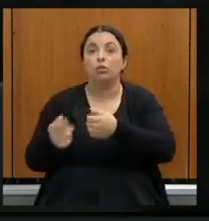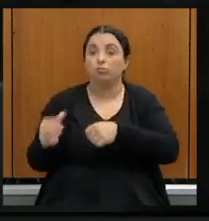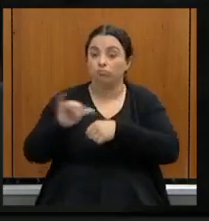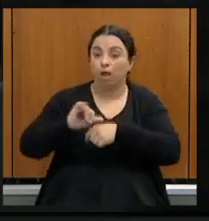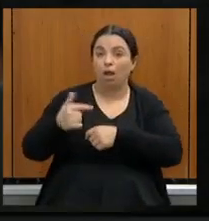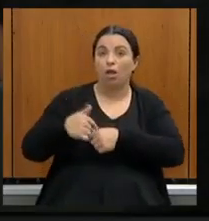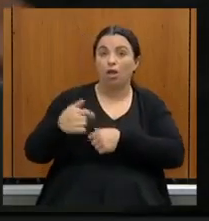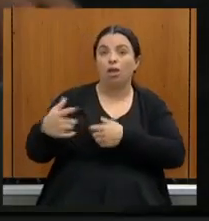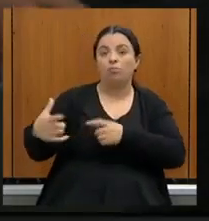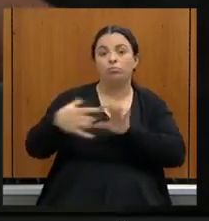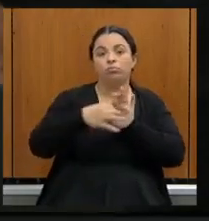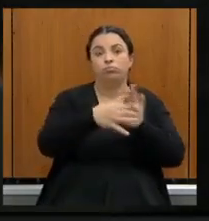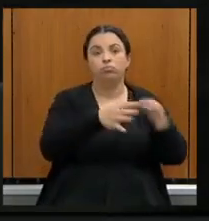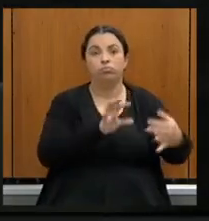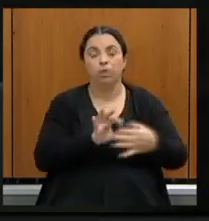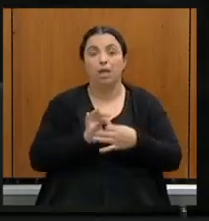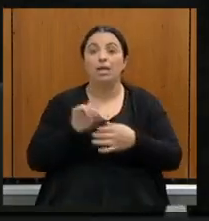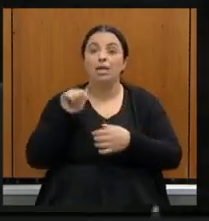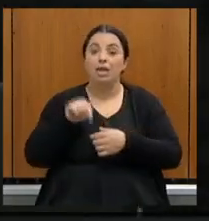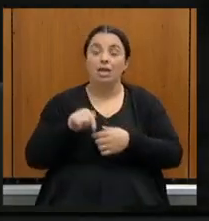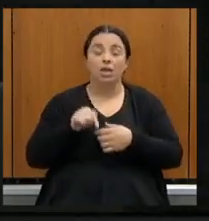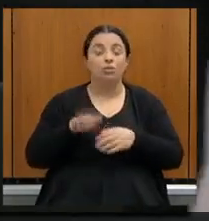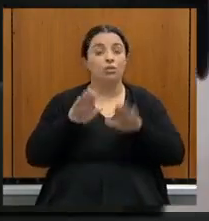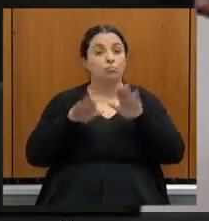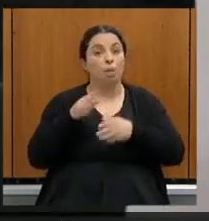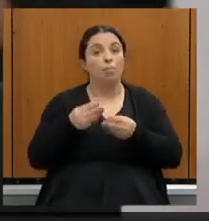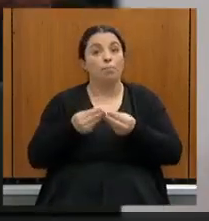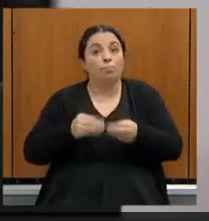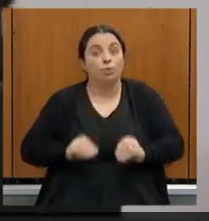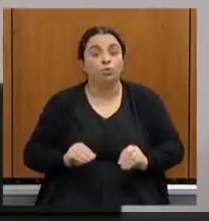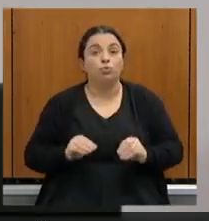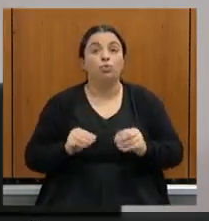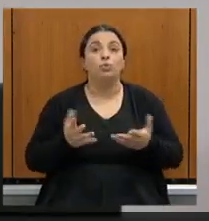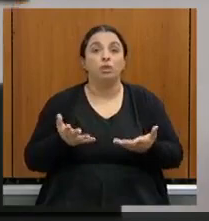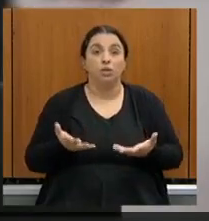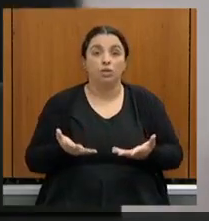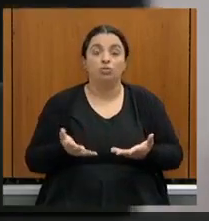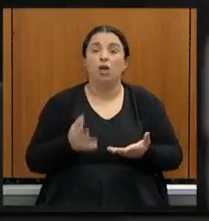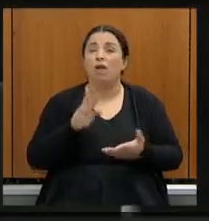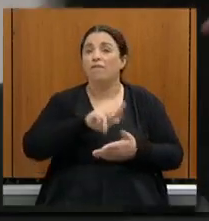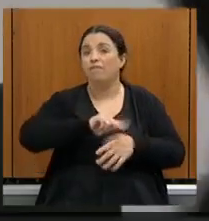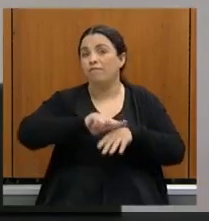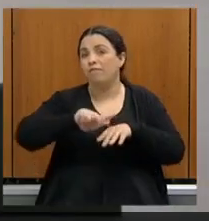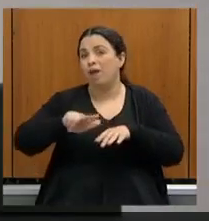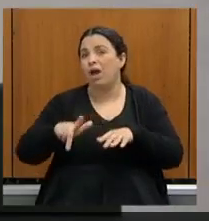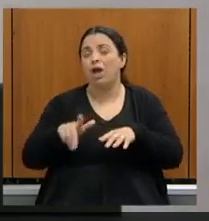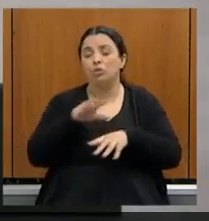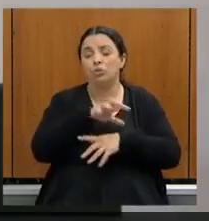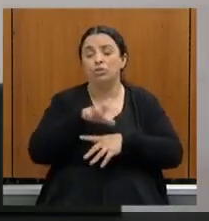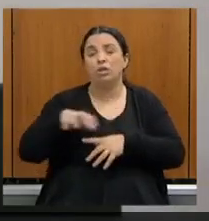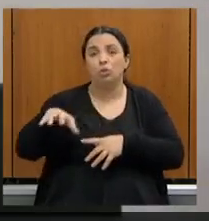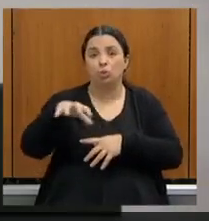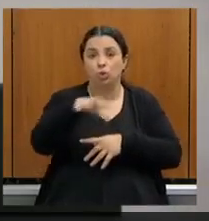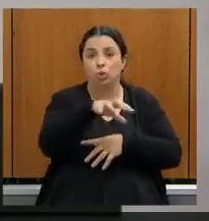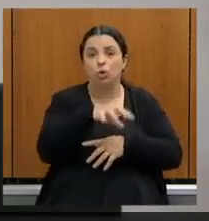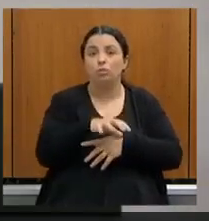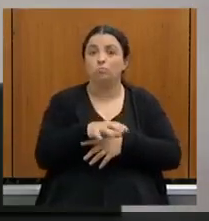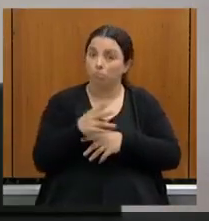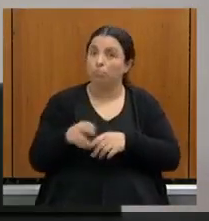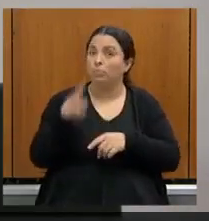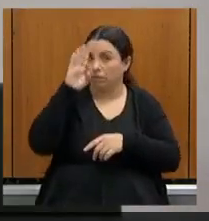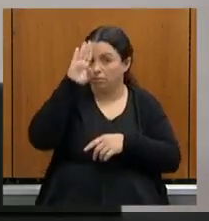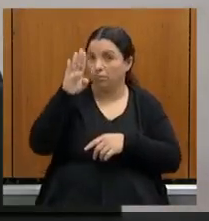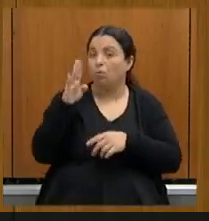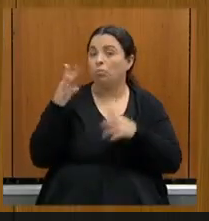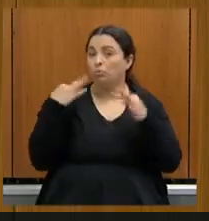isso tem causado um prejuízo muito grande a vários segmentos inclusive do turismo